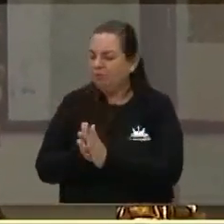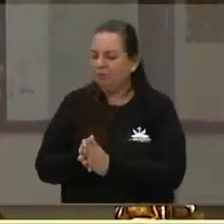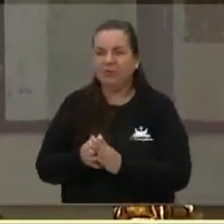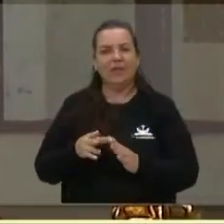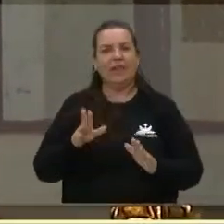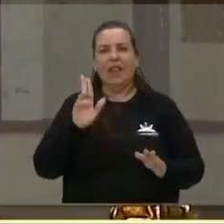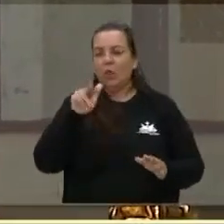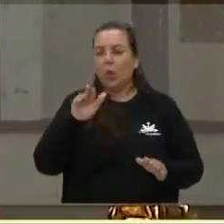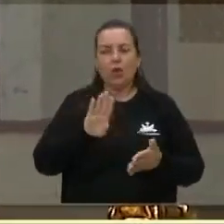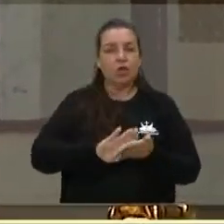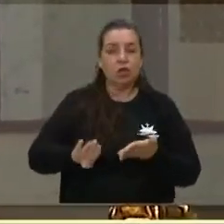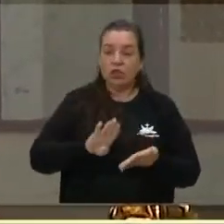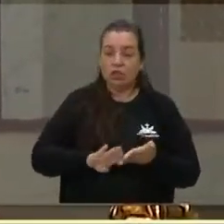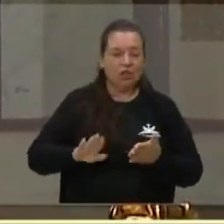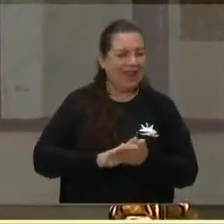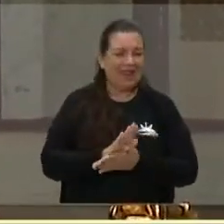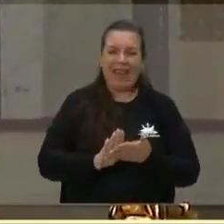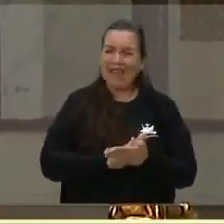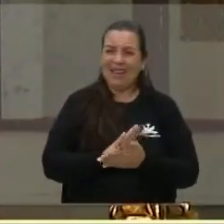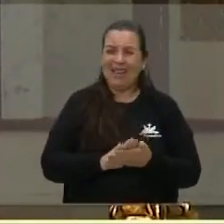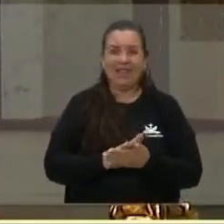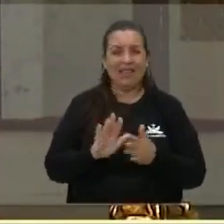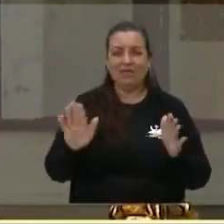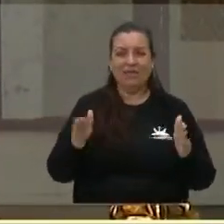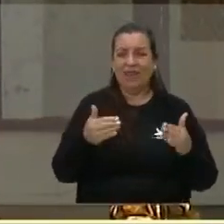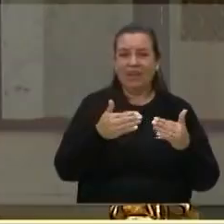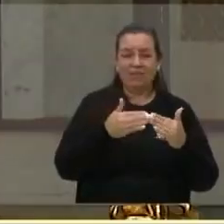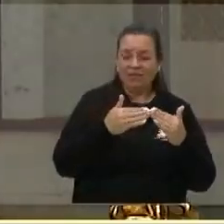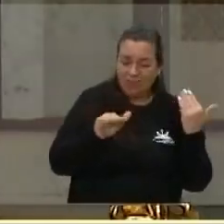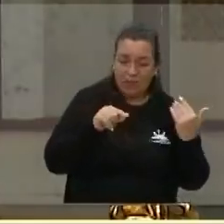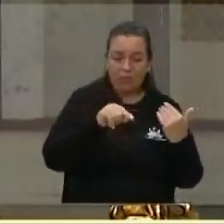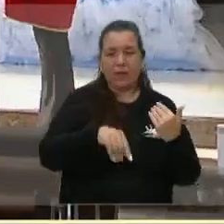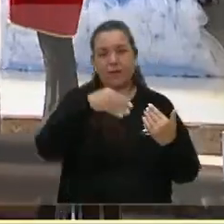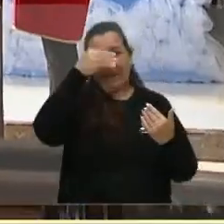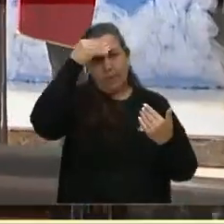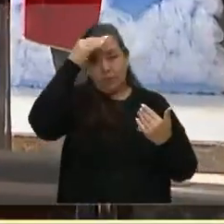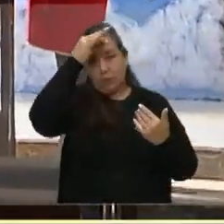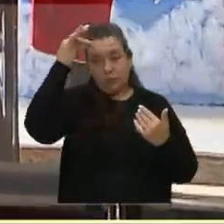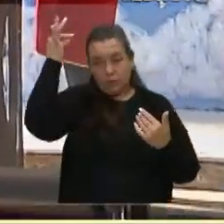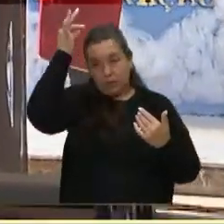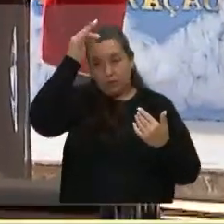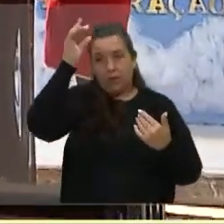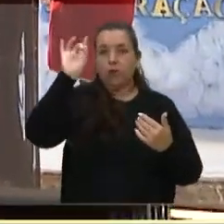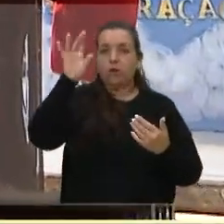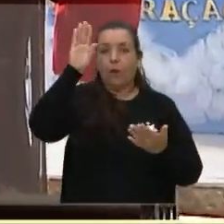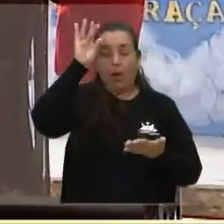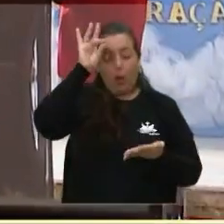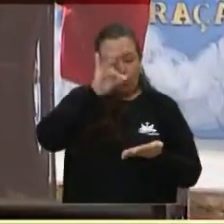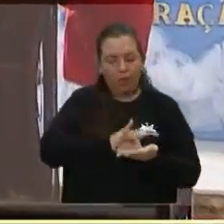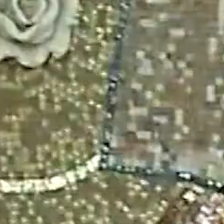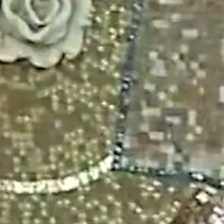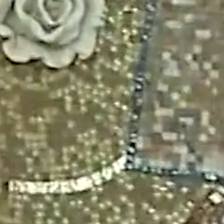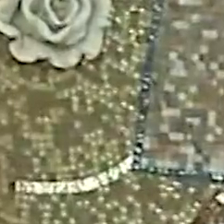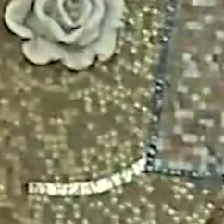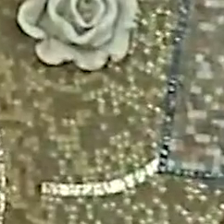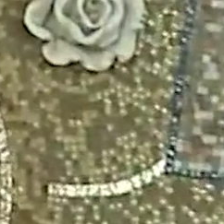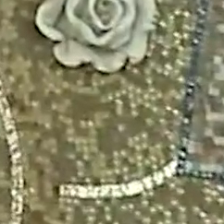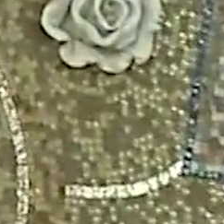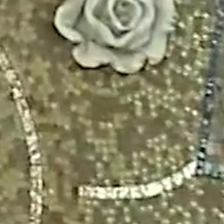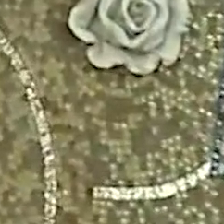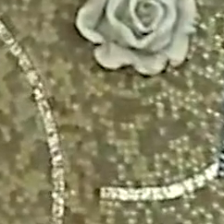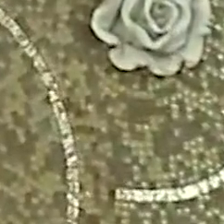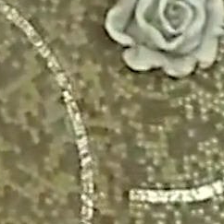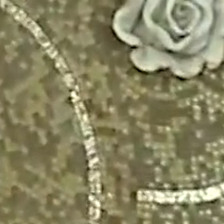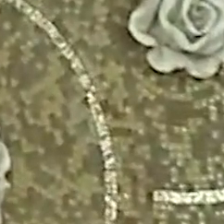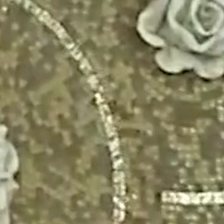se tira, e não tem nada a ver com esse batismo, eu diria, uma confirmação do batismo no Espírito Santo. Você